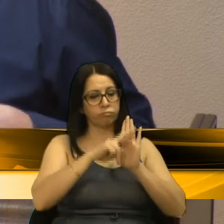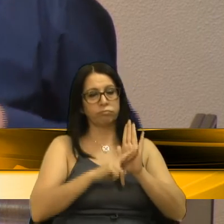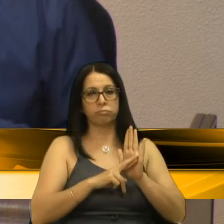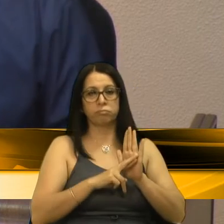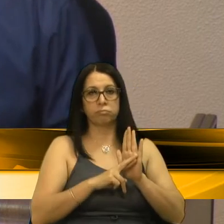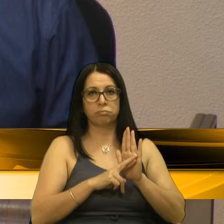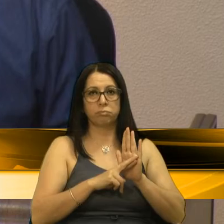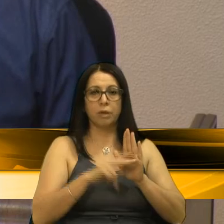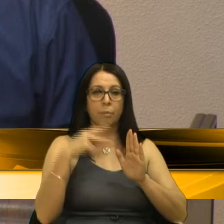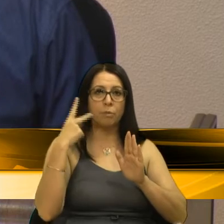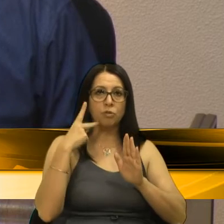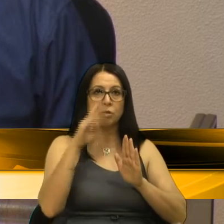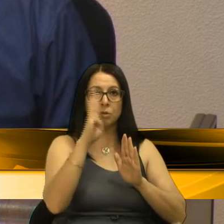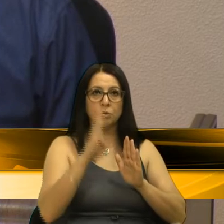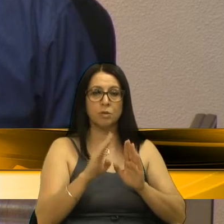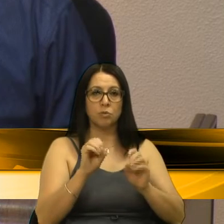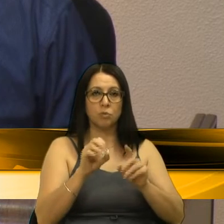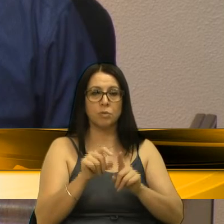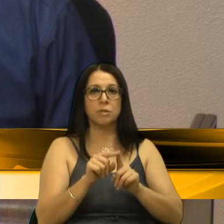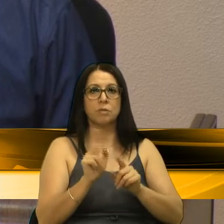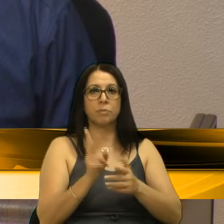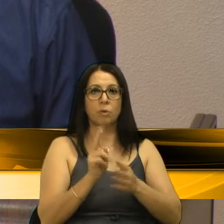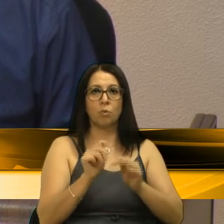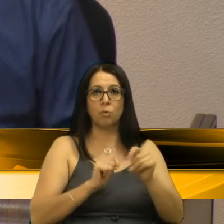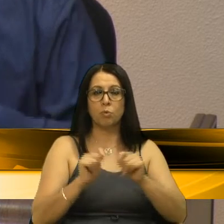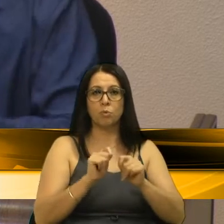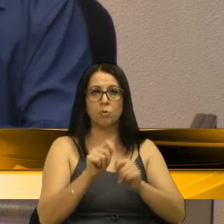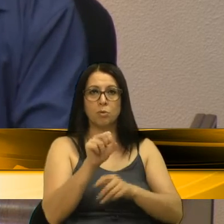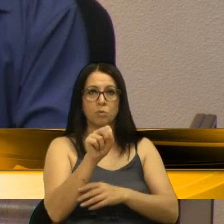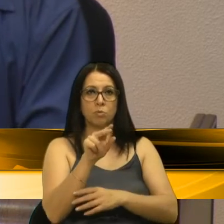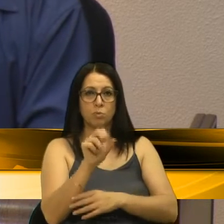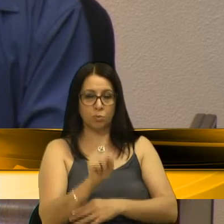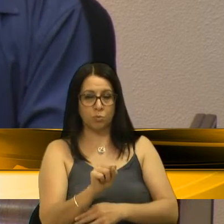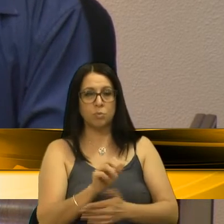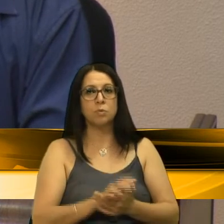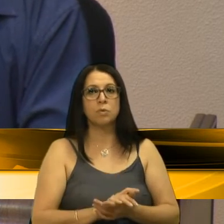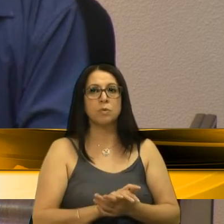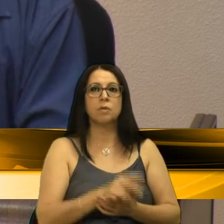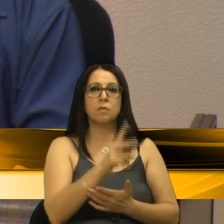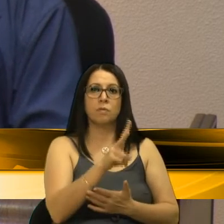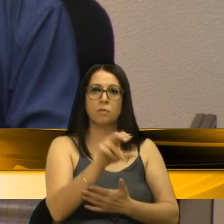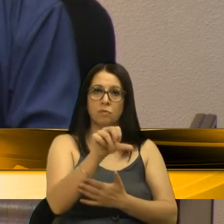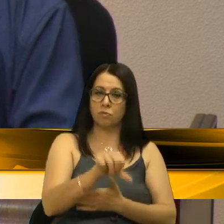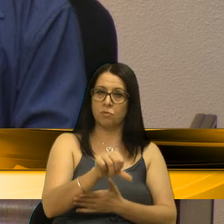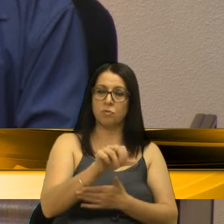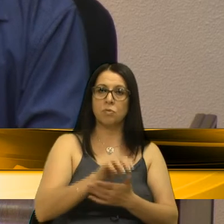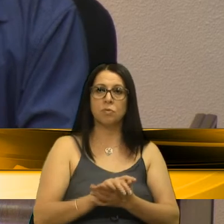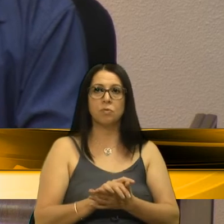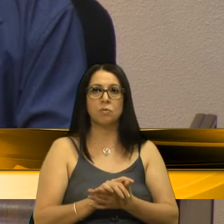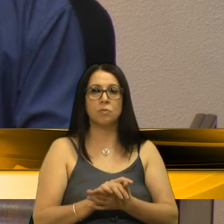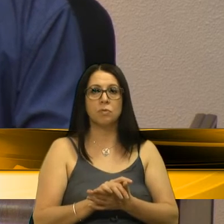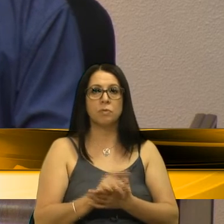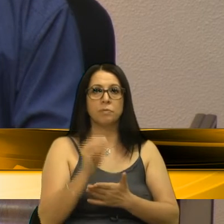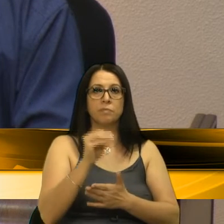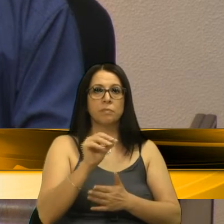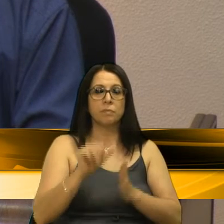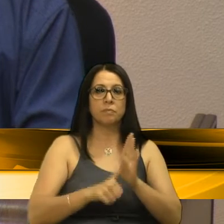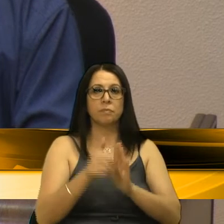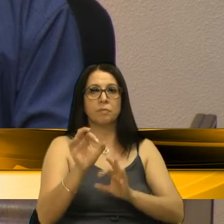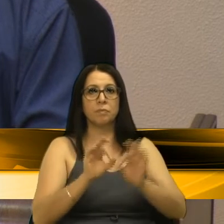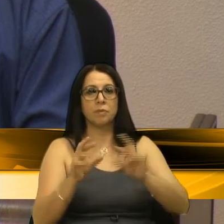a Política Nacional de Educação Permanente para o Controle Social do SUS. 29, incrementar e aperfeiçoar